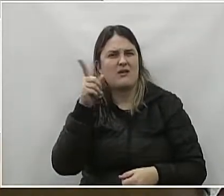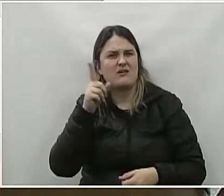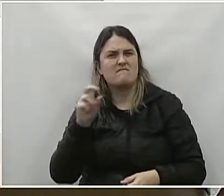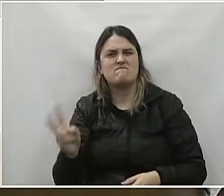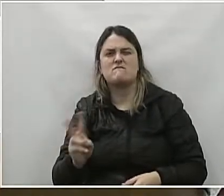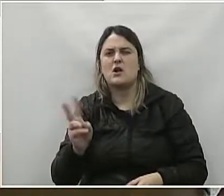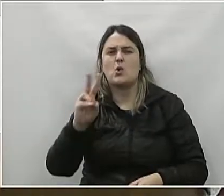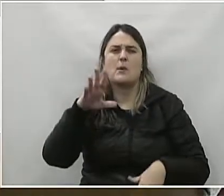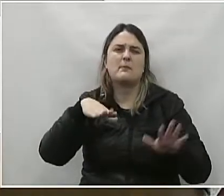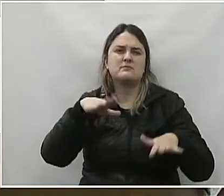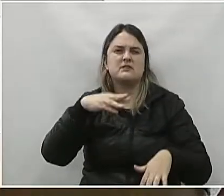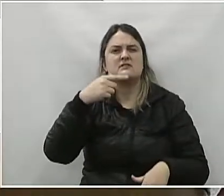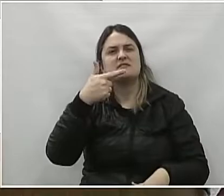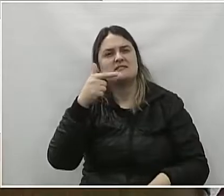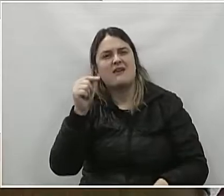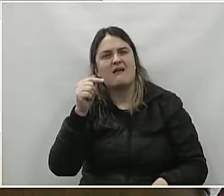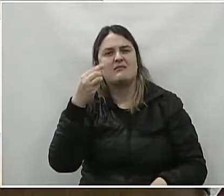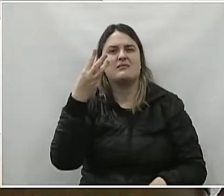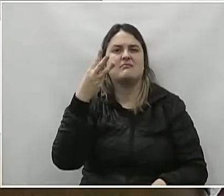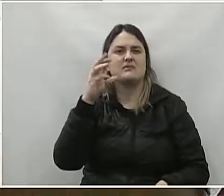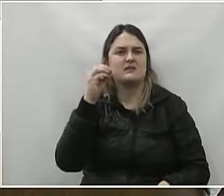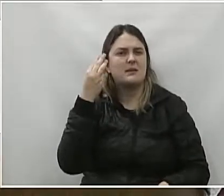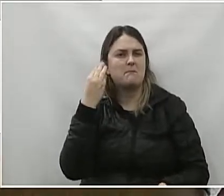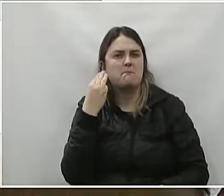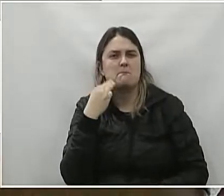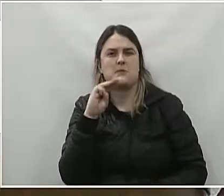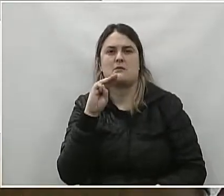mínimo, 27 a 30 milhões de reais.